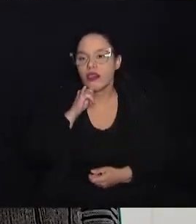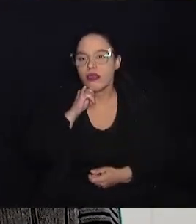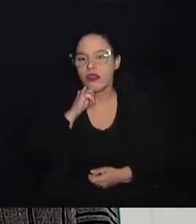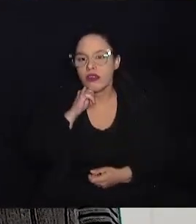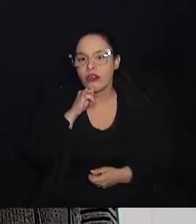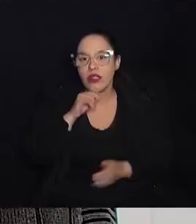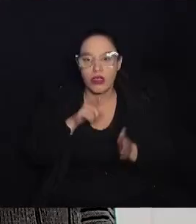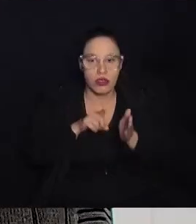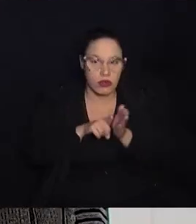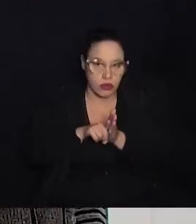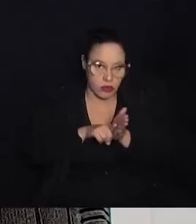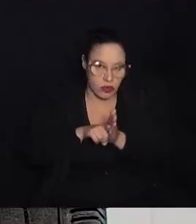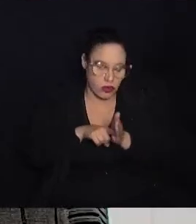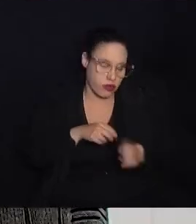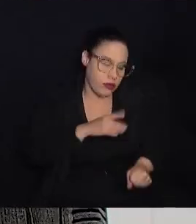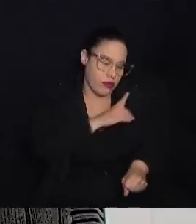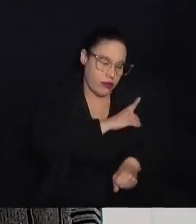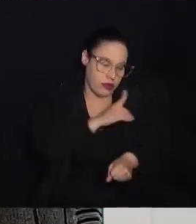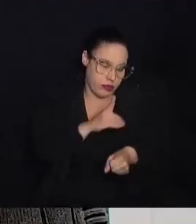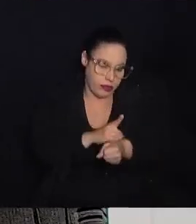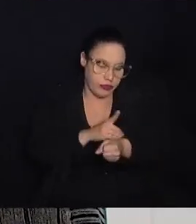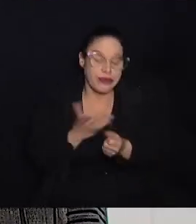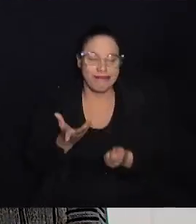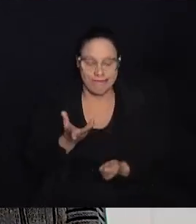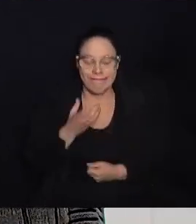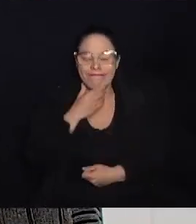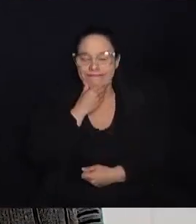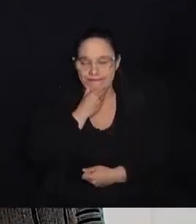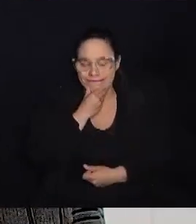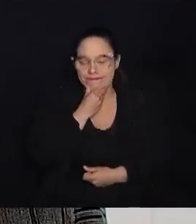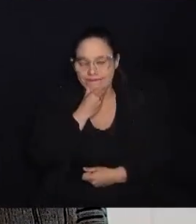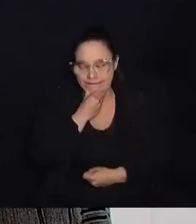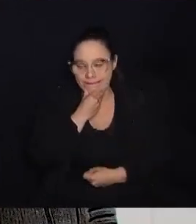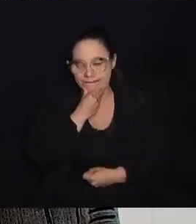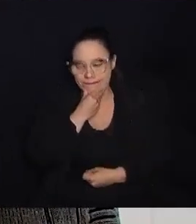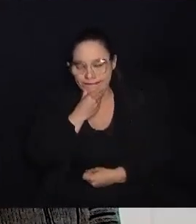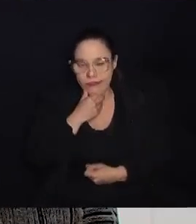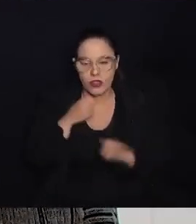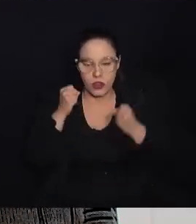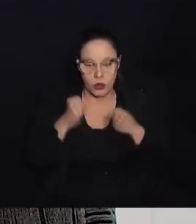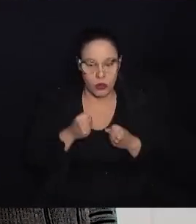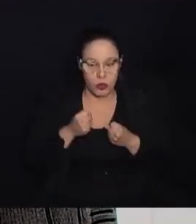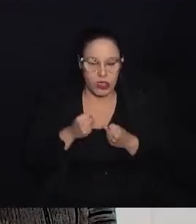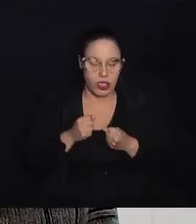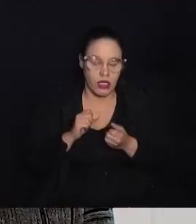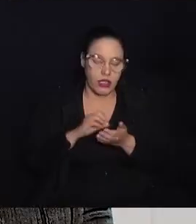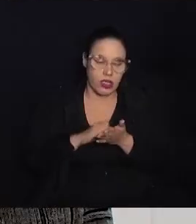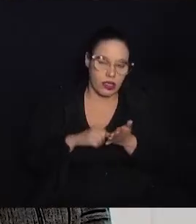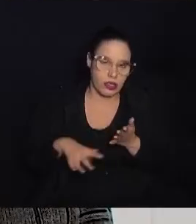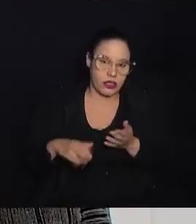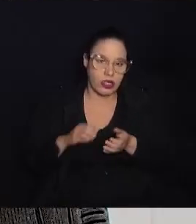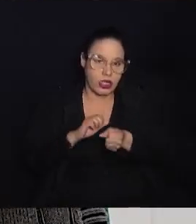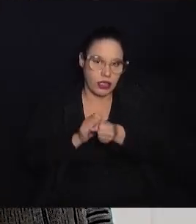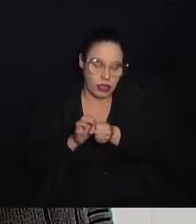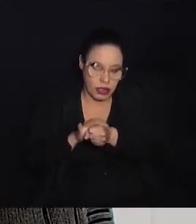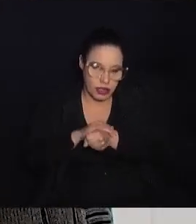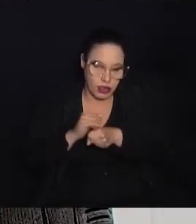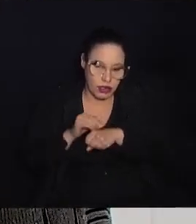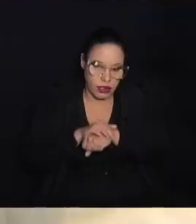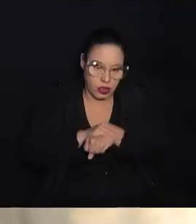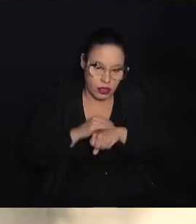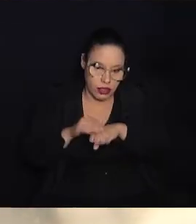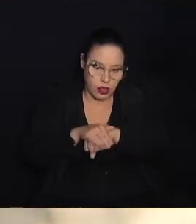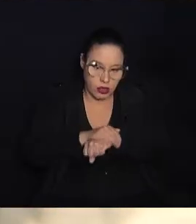como ela deu o exemplo no estudo do pé diabetic então nós podemos utilizar esse material uma formulação então que possa ter uma atividade